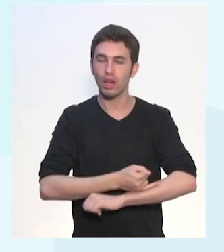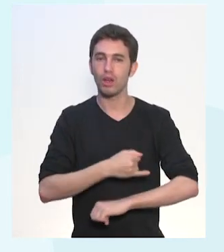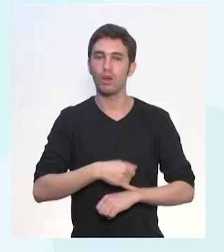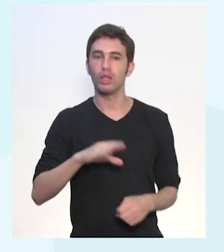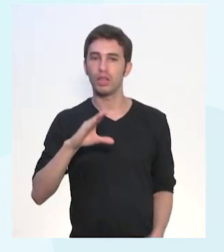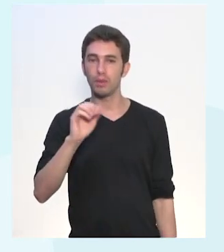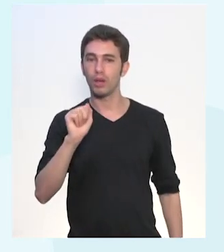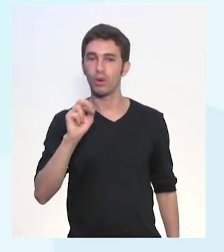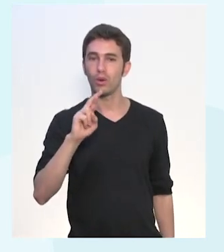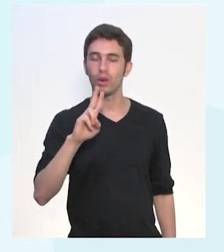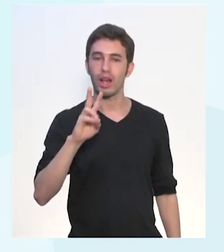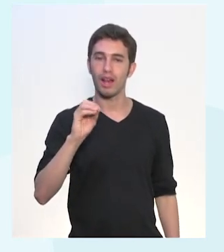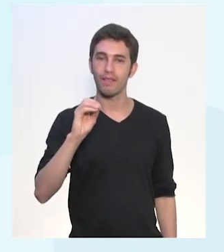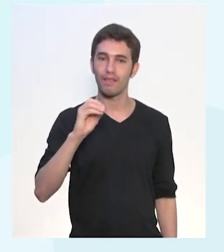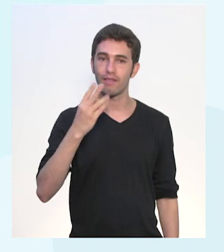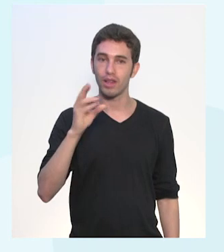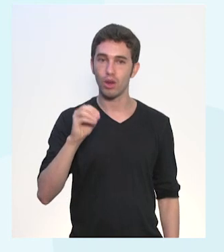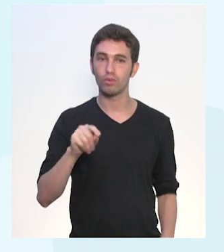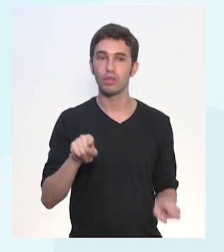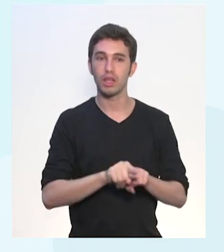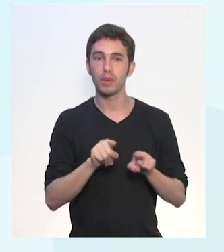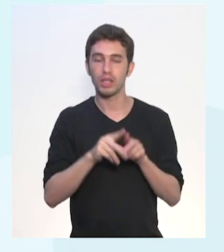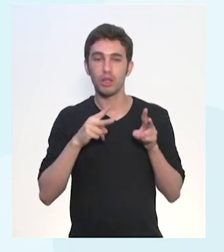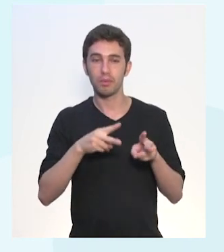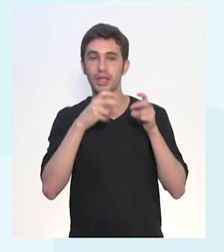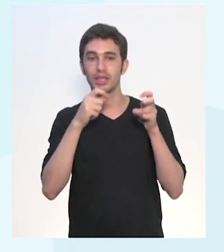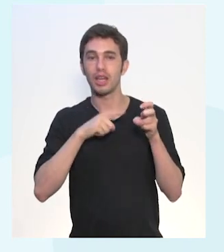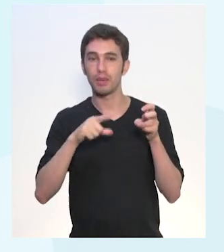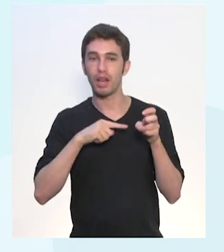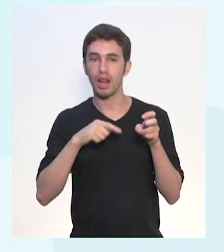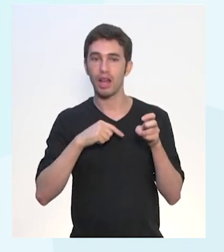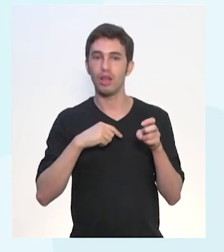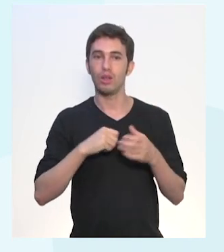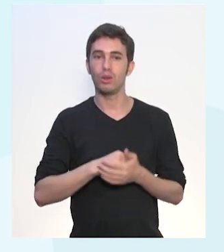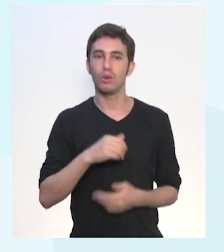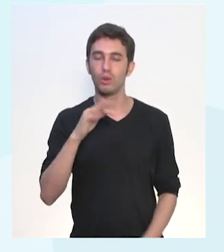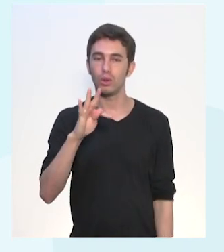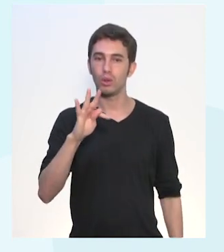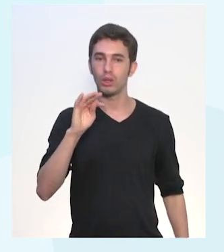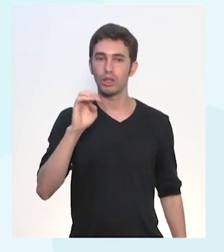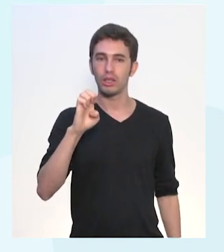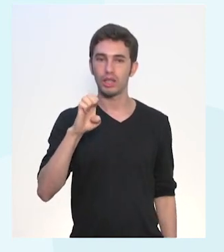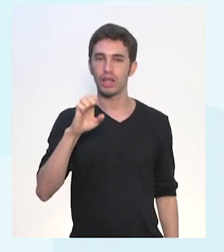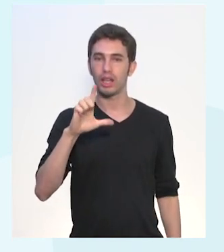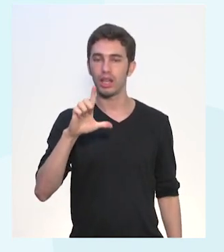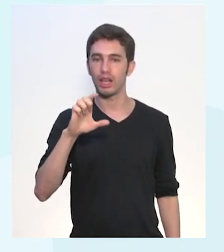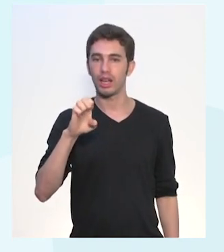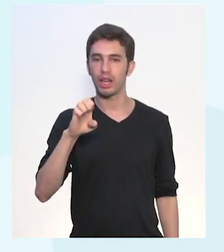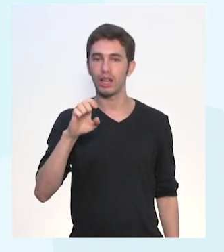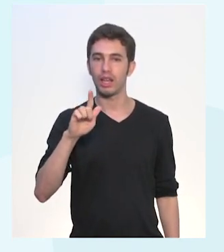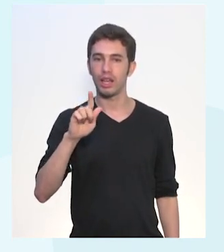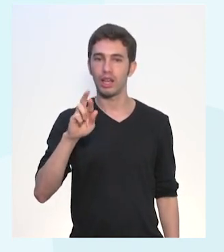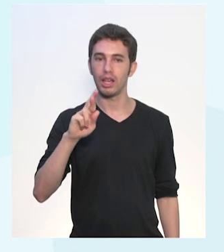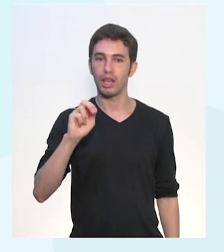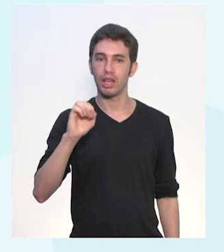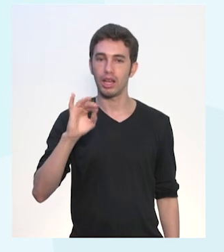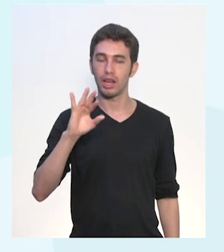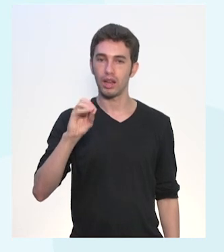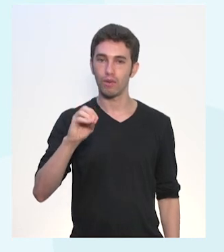gente pode ver as linhas do telégrafo, né, que já era utilizado nessa época que foi pintada aí essa pintura a óleo, né, na